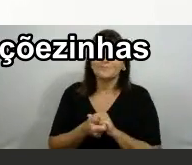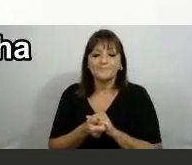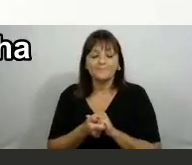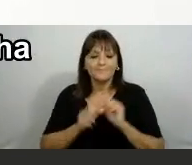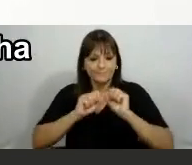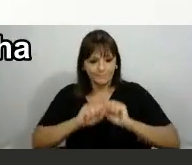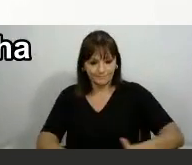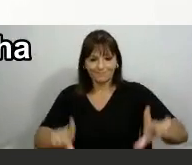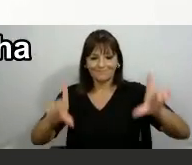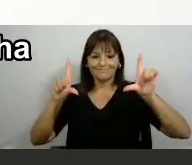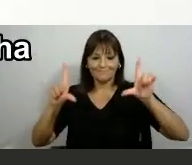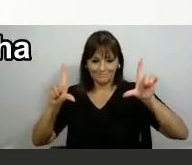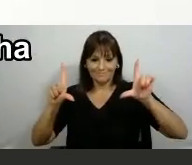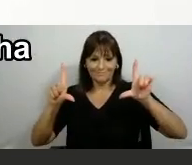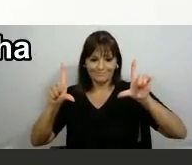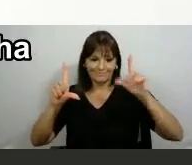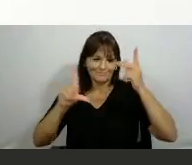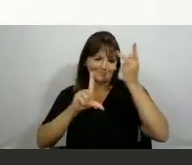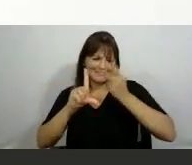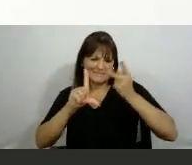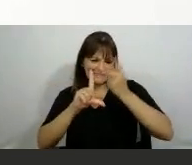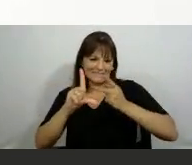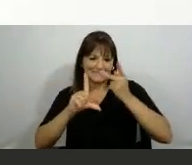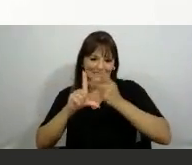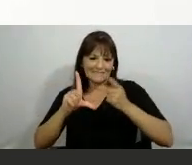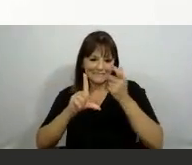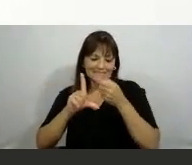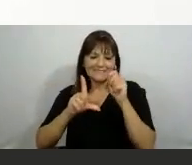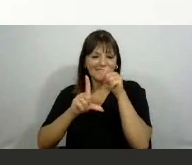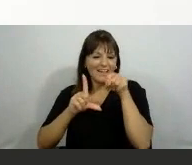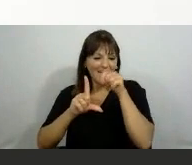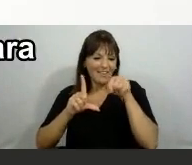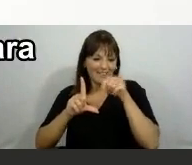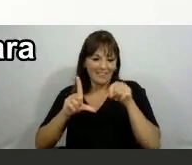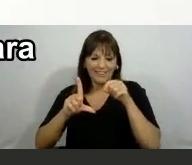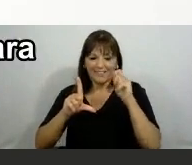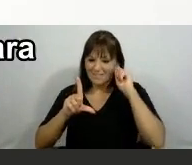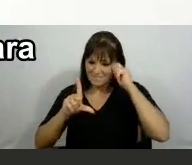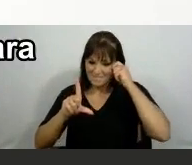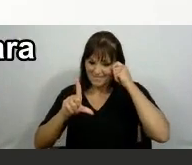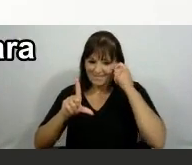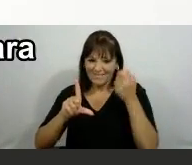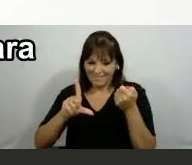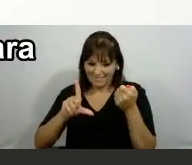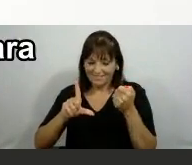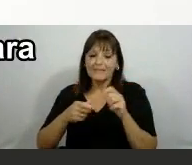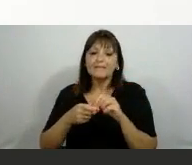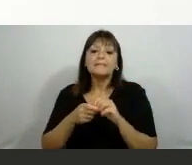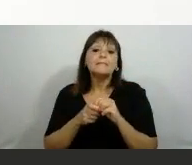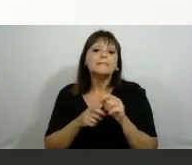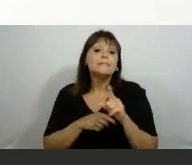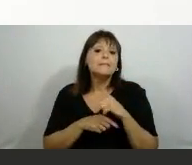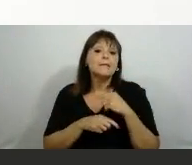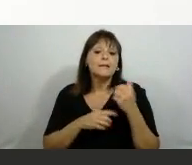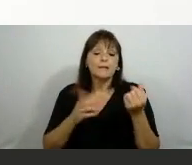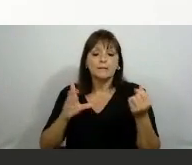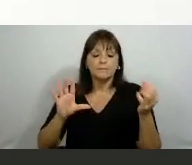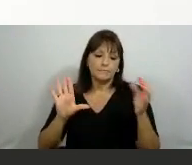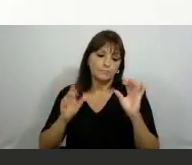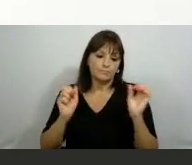umas ilustraçõezinhas, assim, tipo o desenho de canetinha na cor preta, e elas estão vindo de fora para dentro,